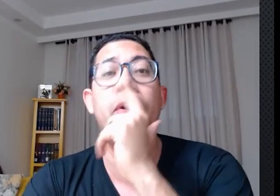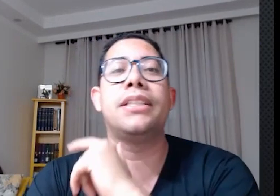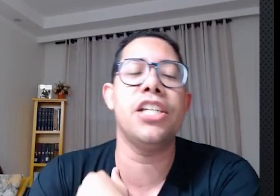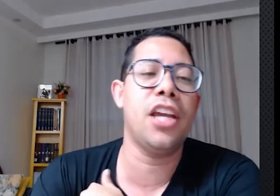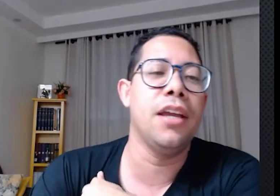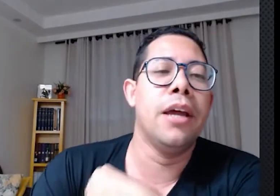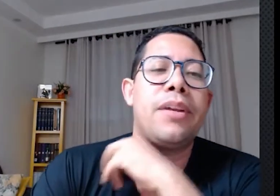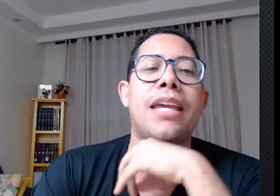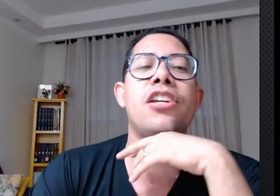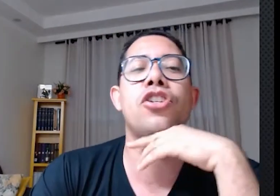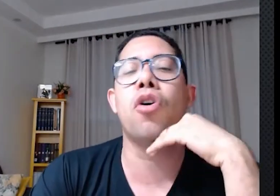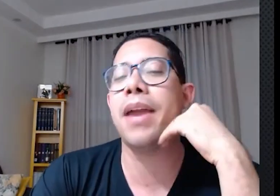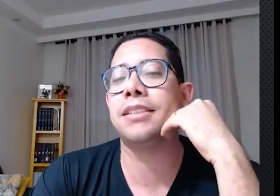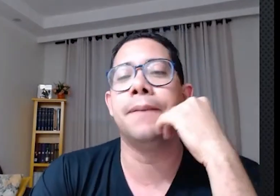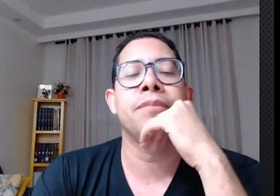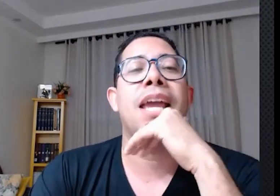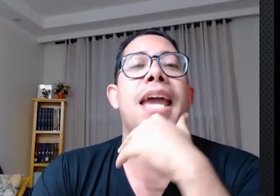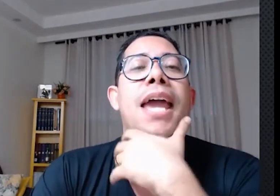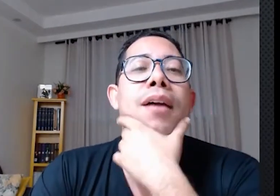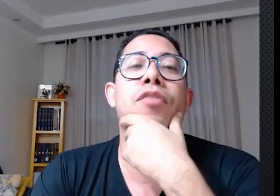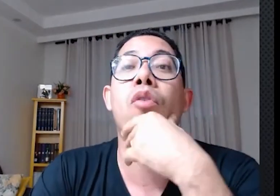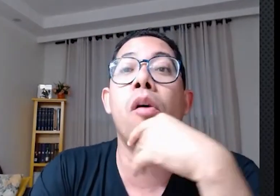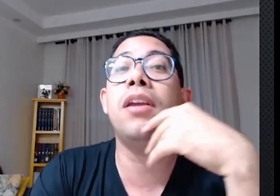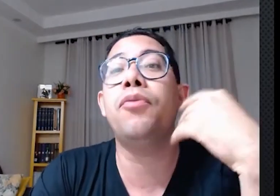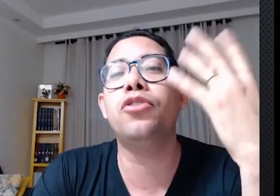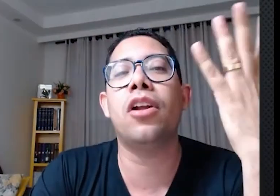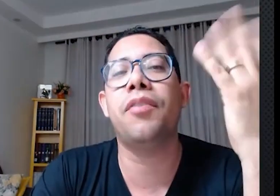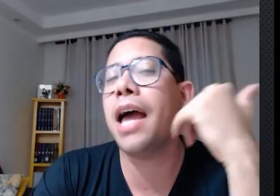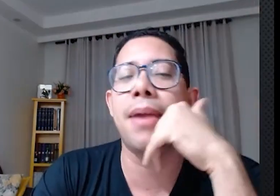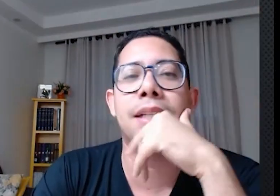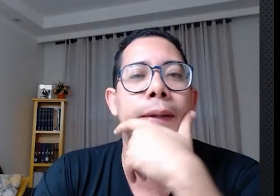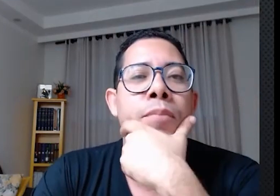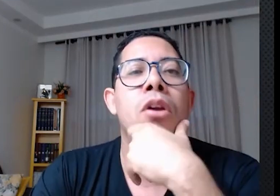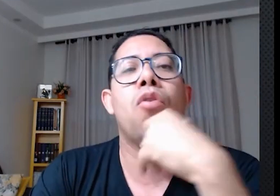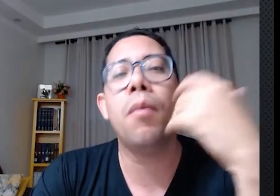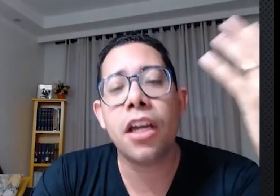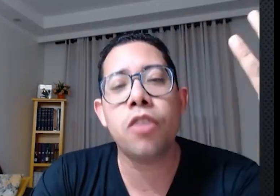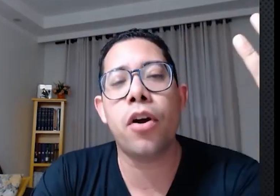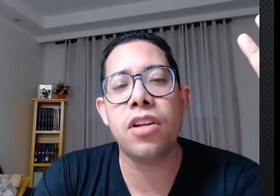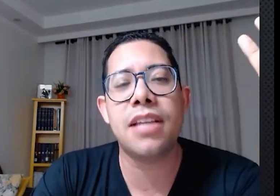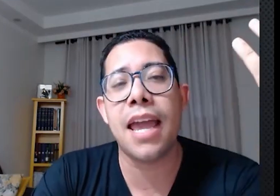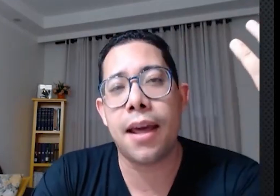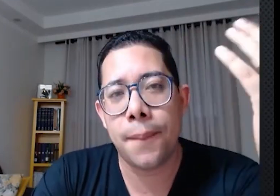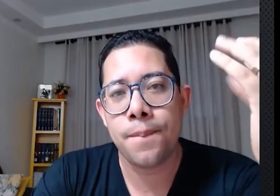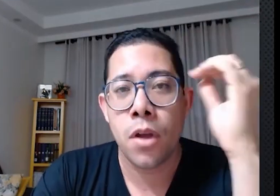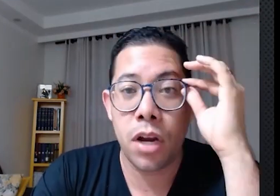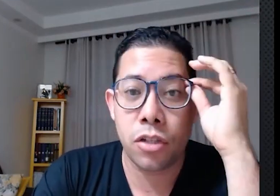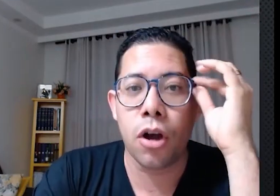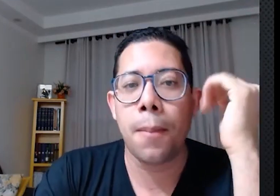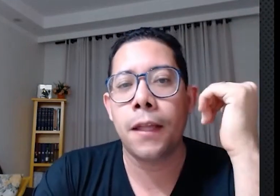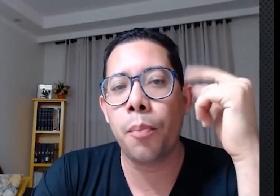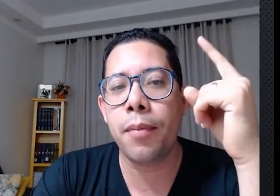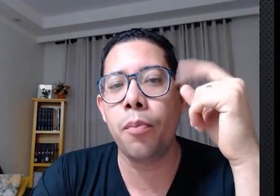Isso é importante, hein? Porque aqui a gente começa a ver como que funciona a nossa ferramenta. Como que a gente pode utilizar ela.